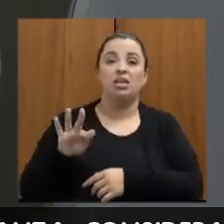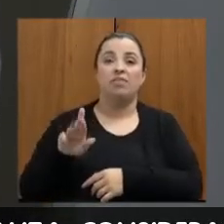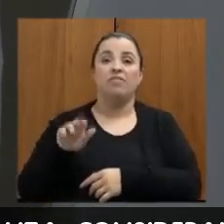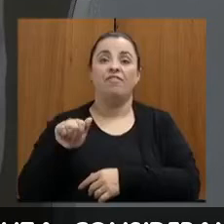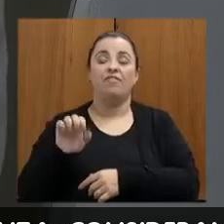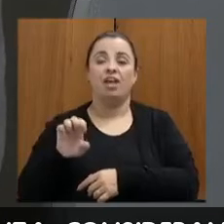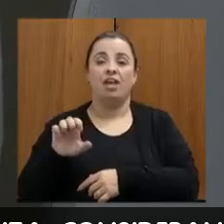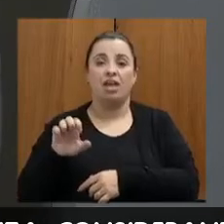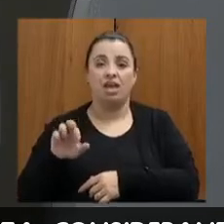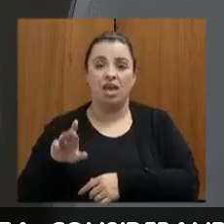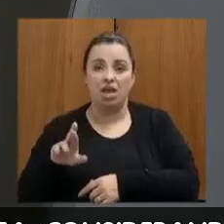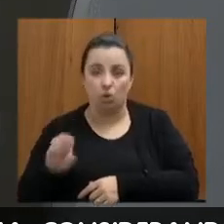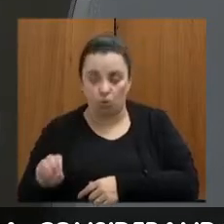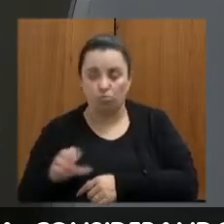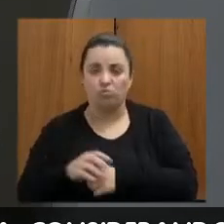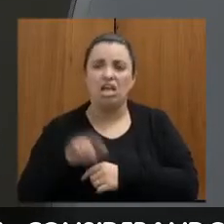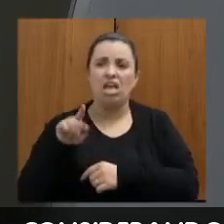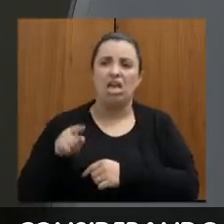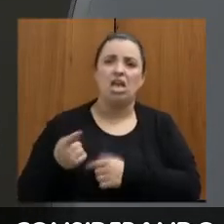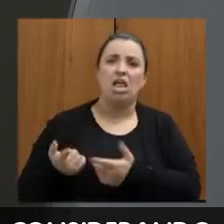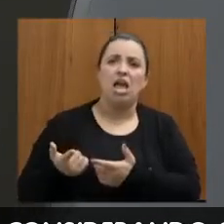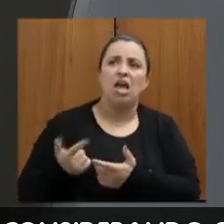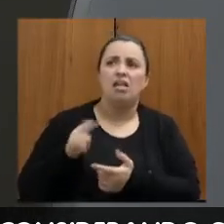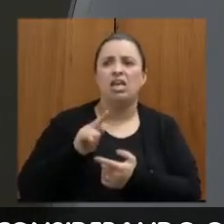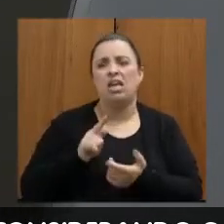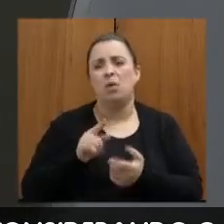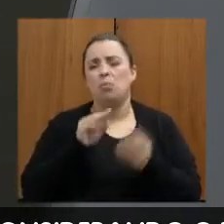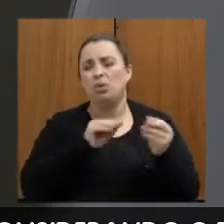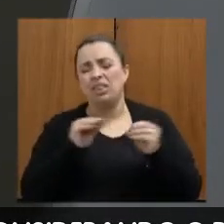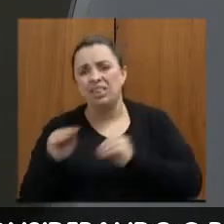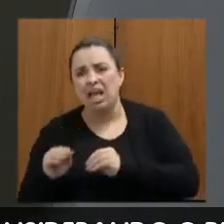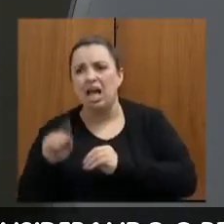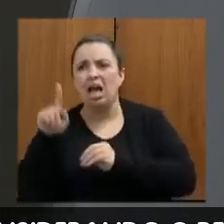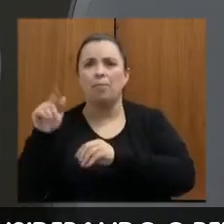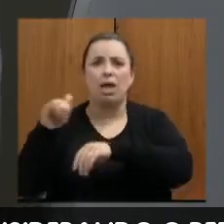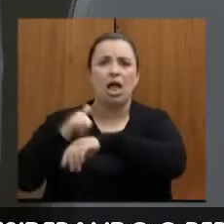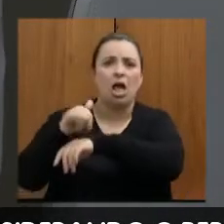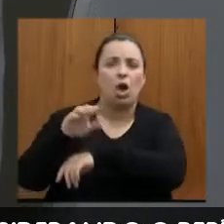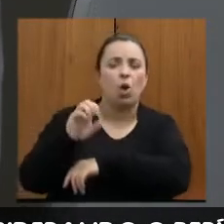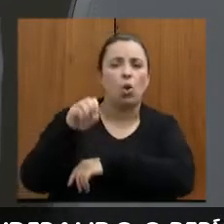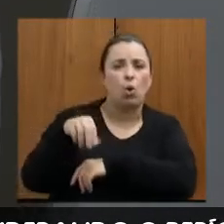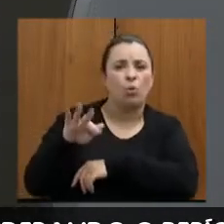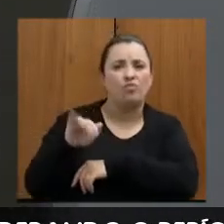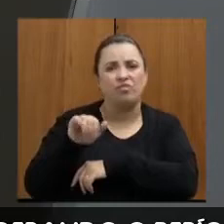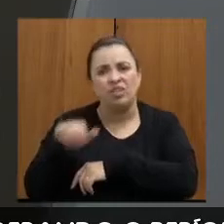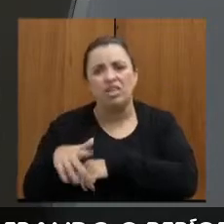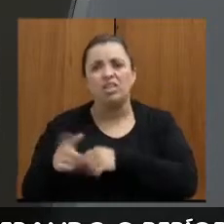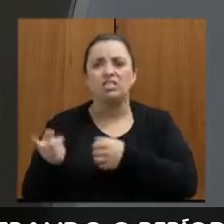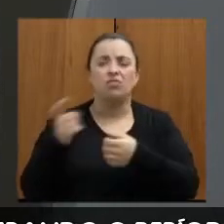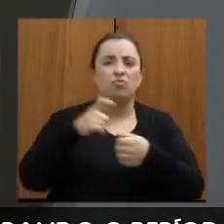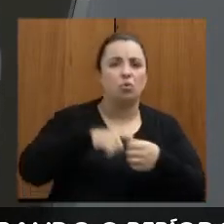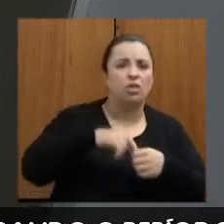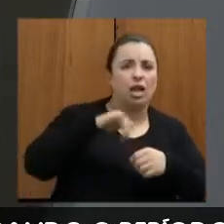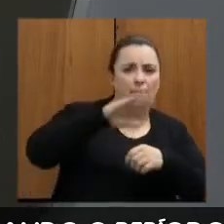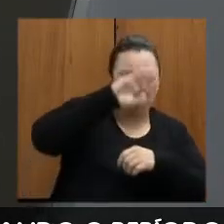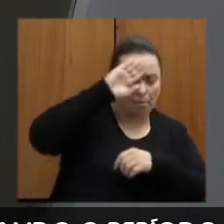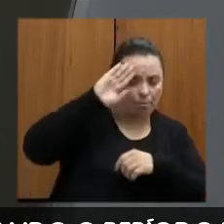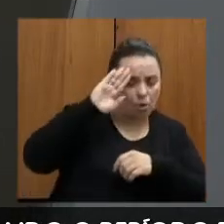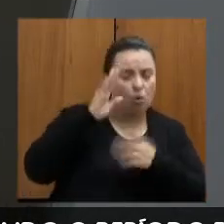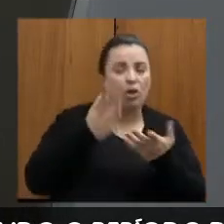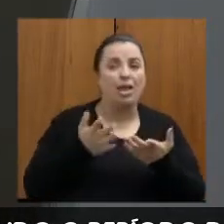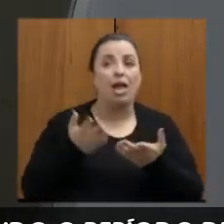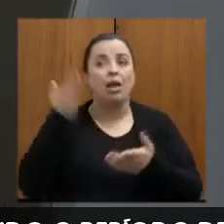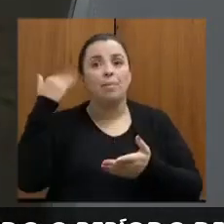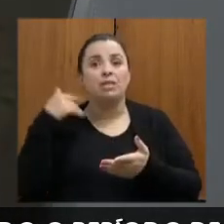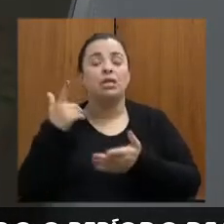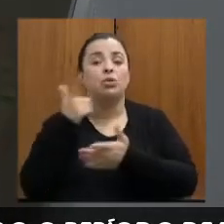do Confins voltava Pampulha e já achava né tia viu a concessão enfim nós conseguimos na